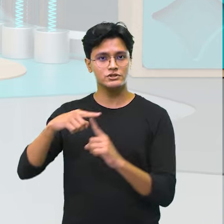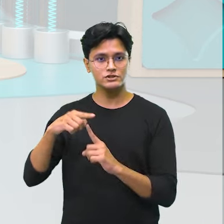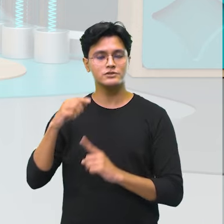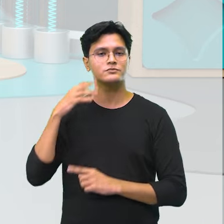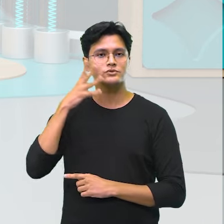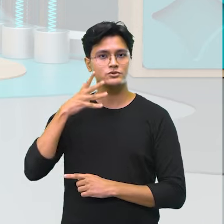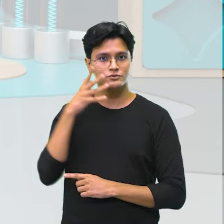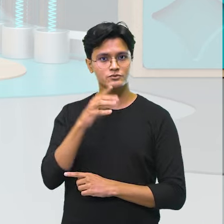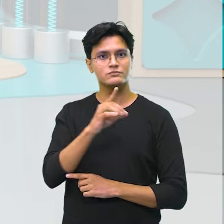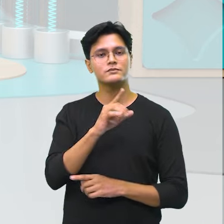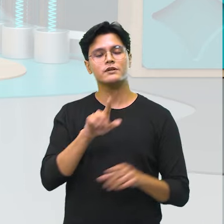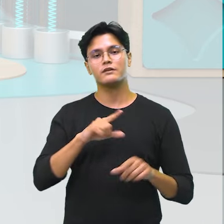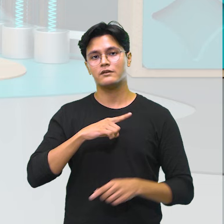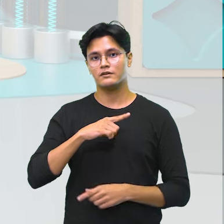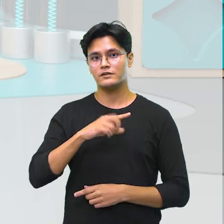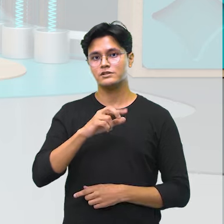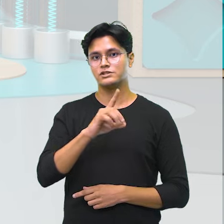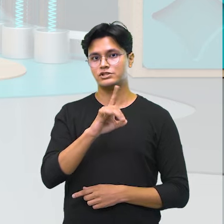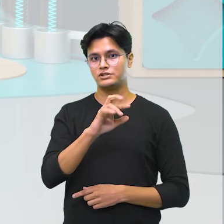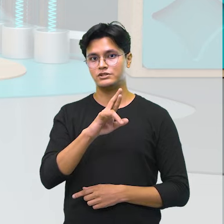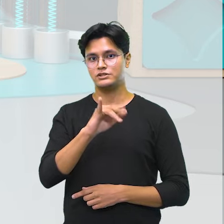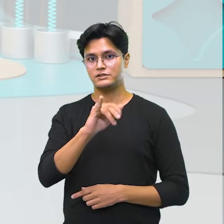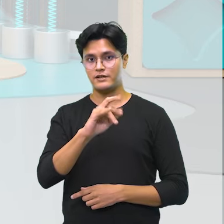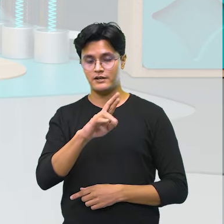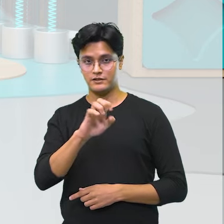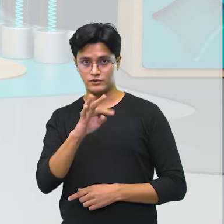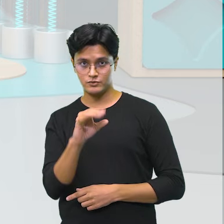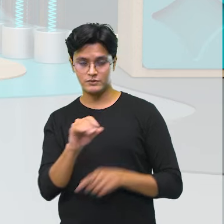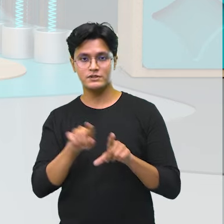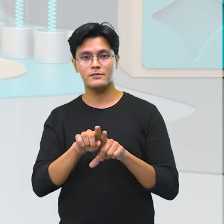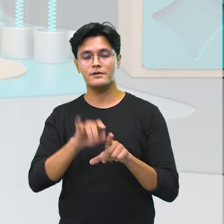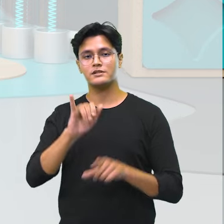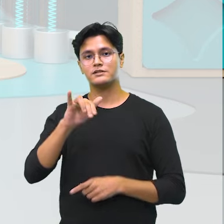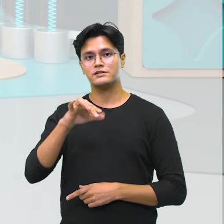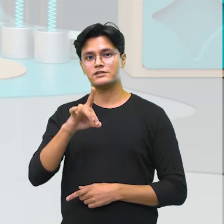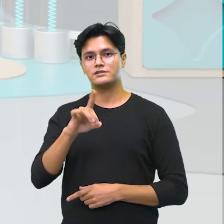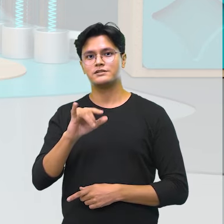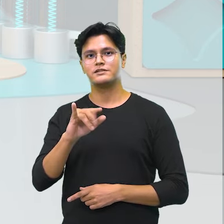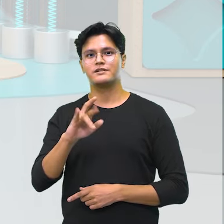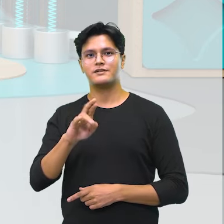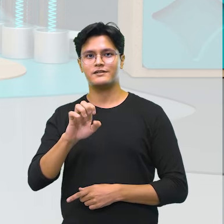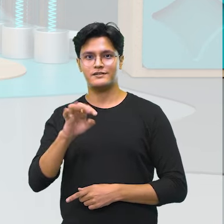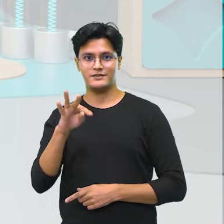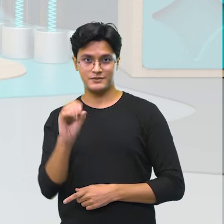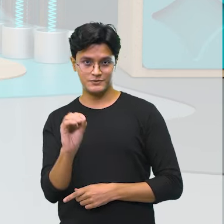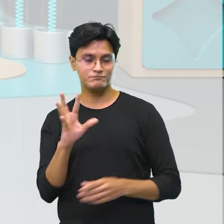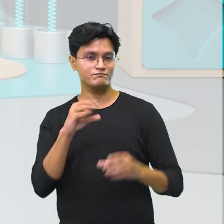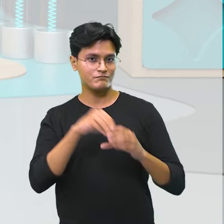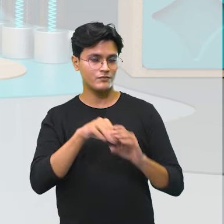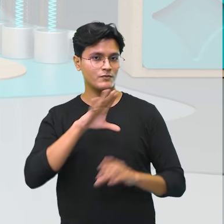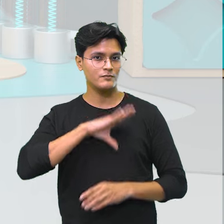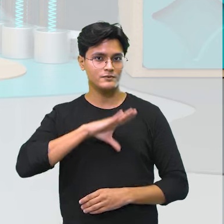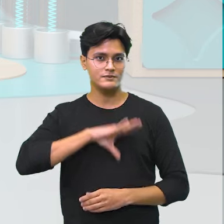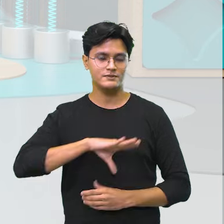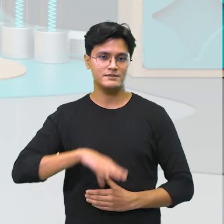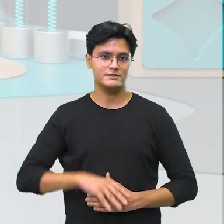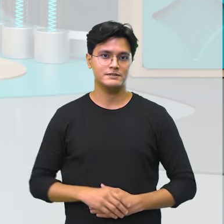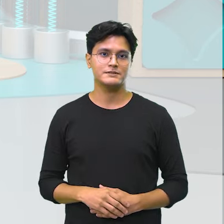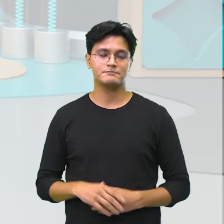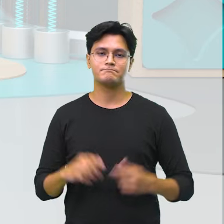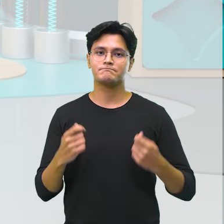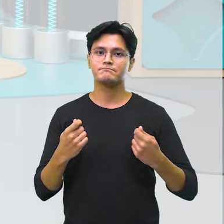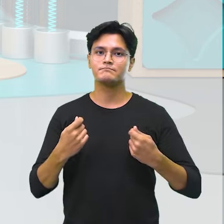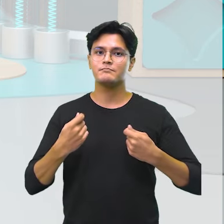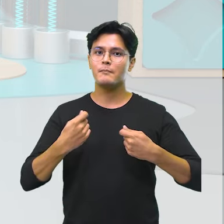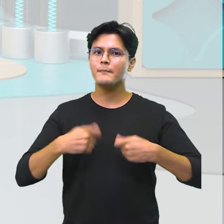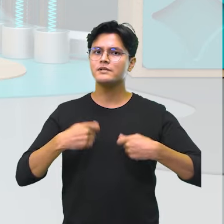discurso, discurso direto e do discurso indireto, né, dentro aí da língua portuguesa. Bem, nós